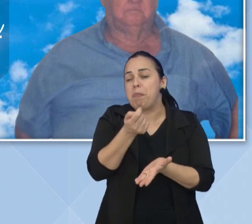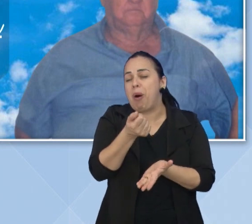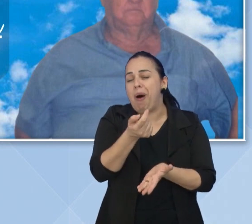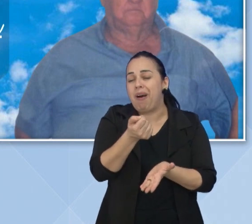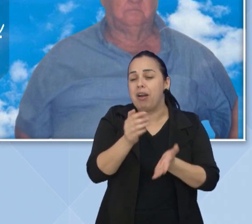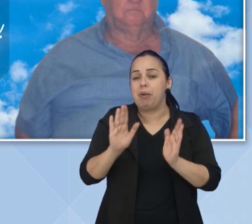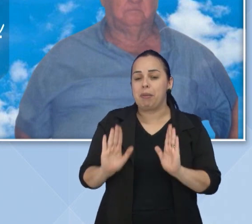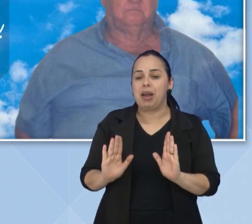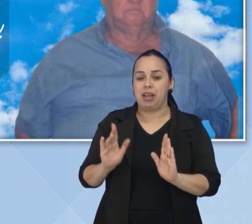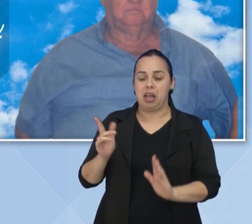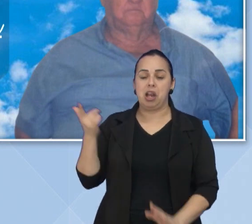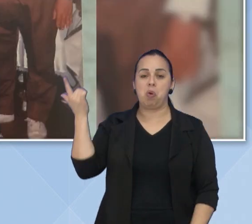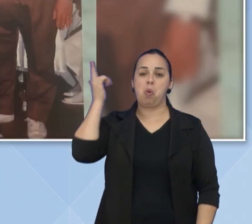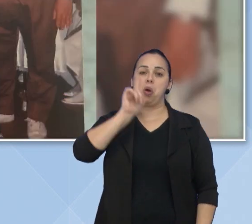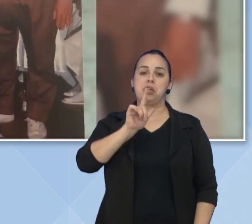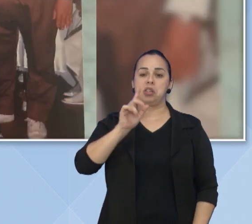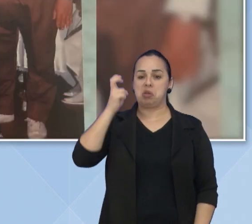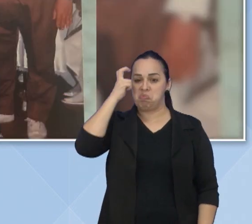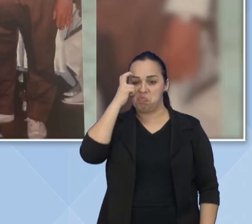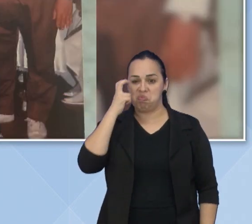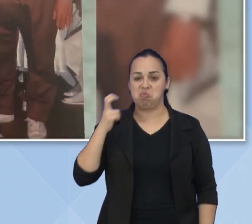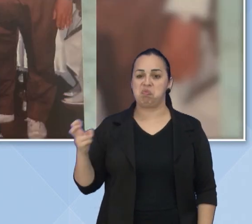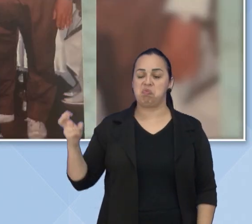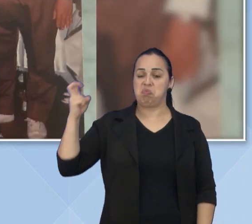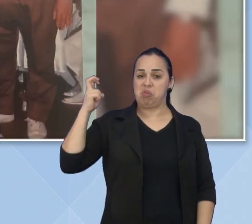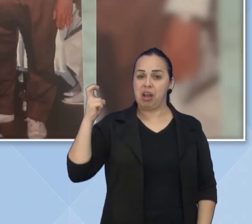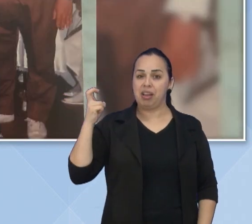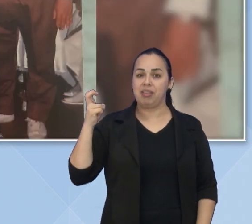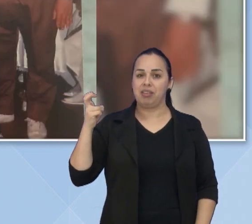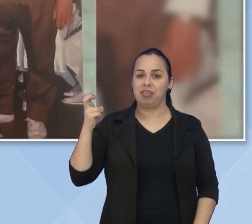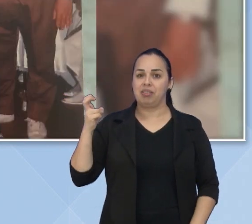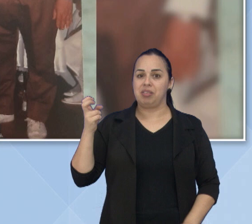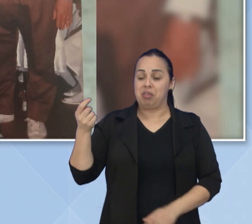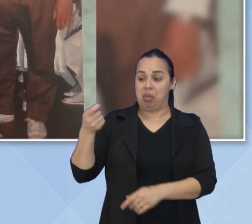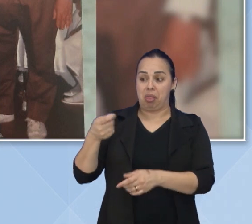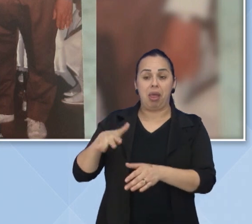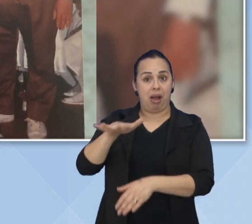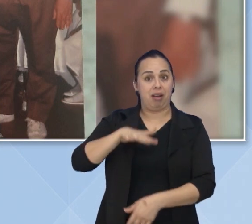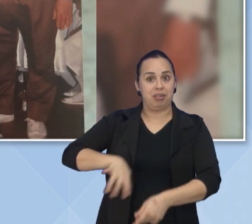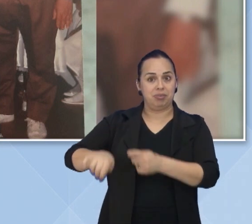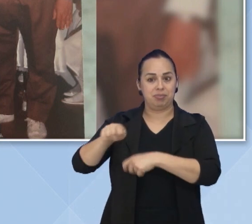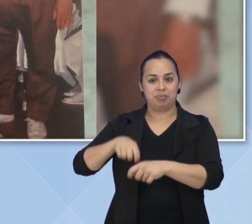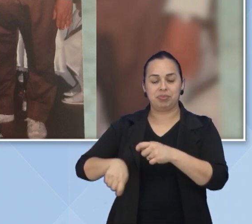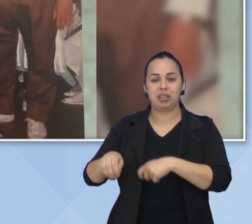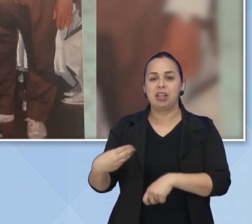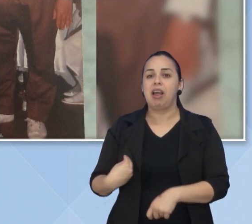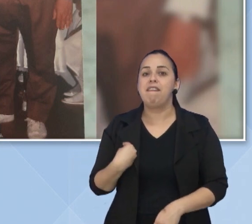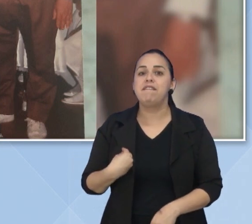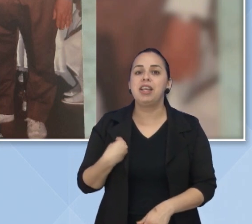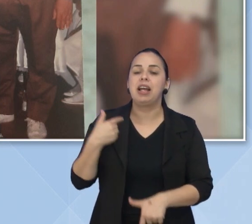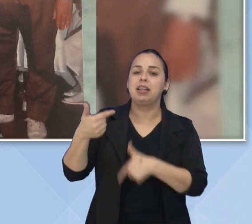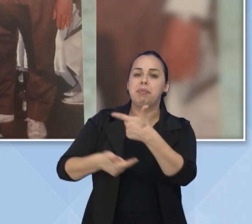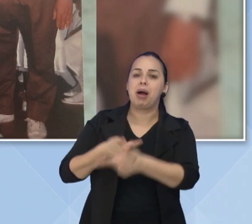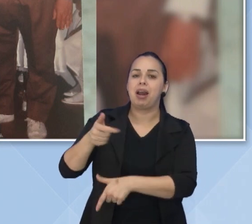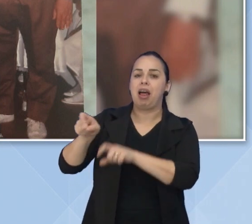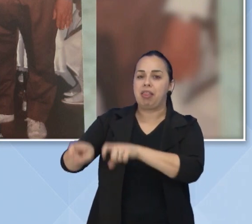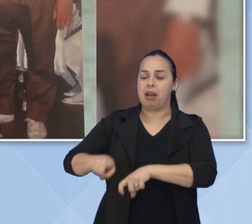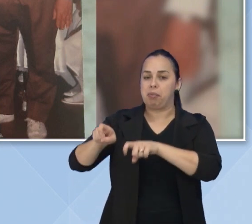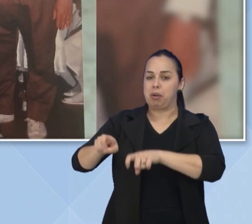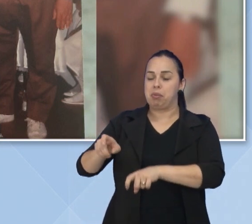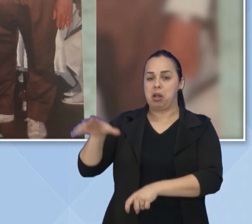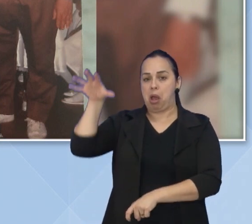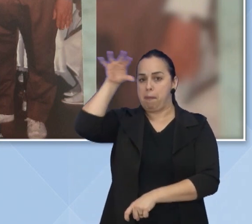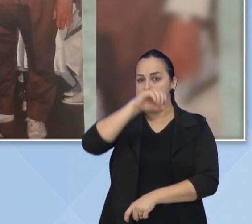se destacou pela sua inteligência e perspicácia nos negócios. Sua vida na roça o fez um homem de